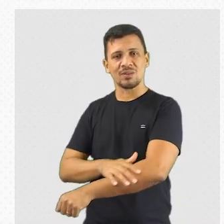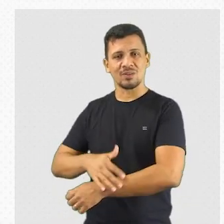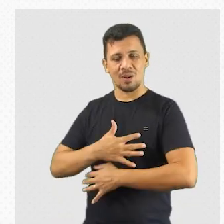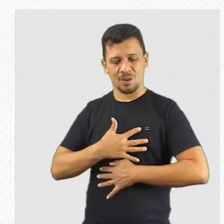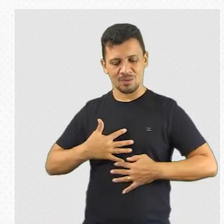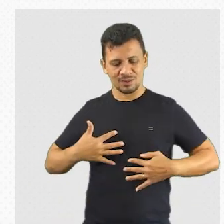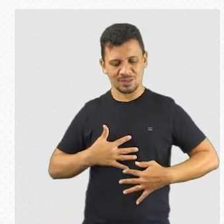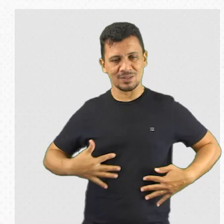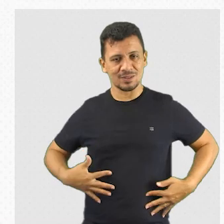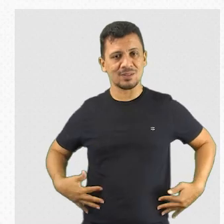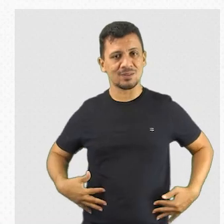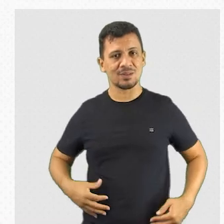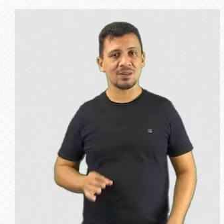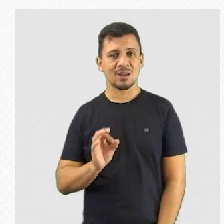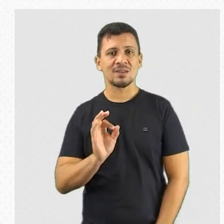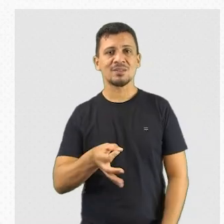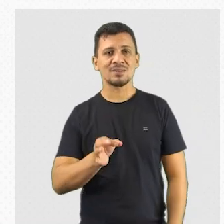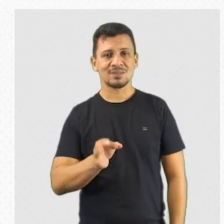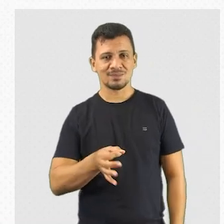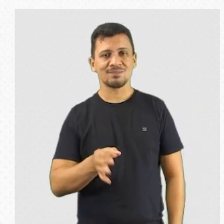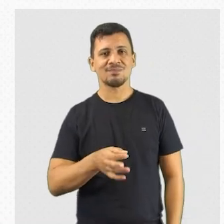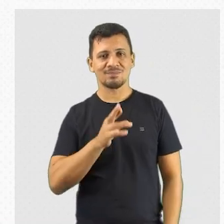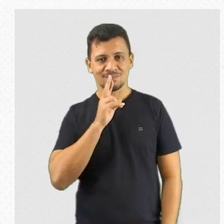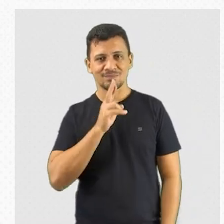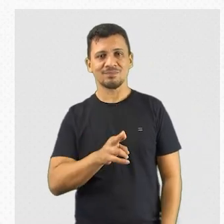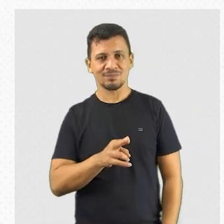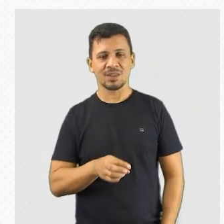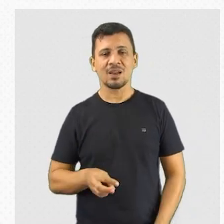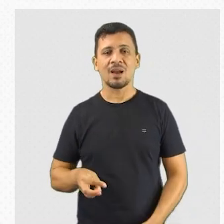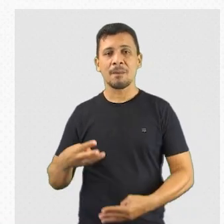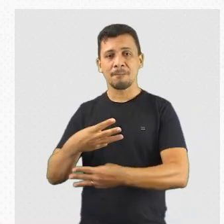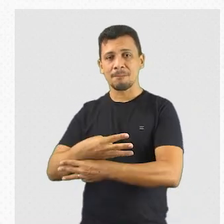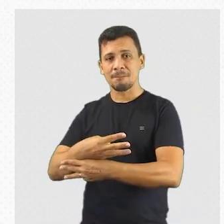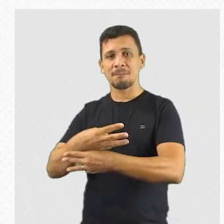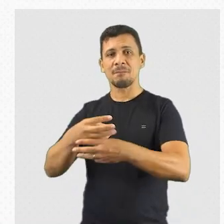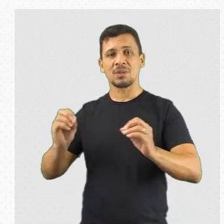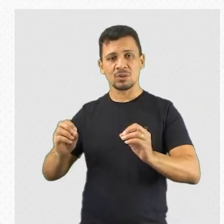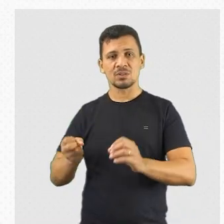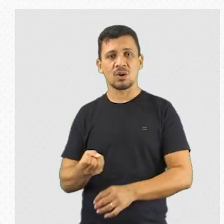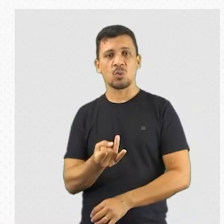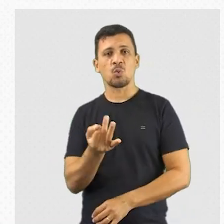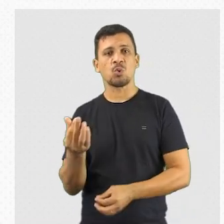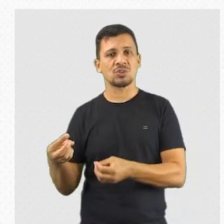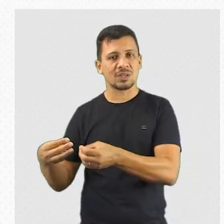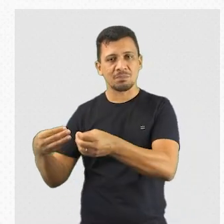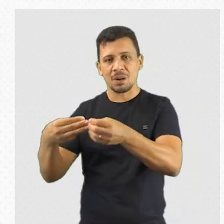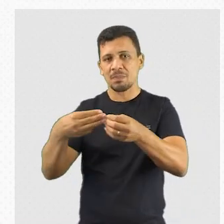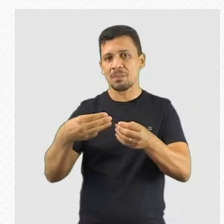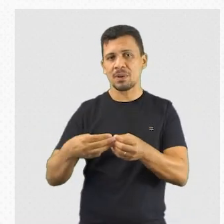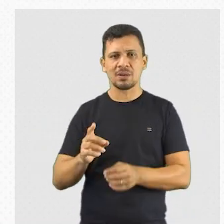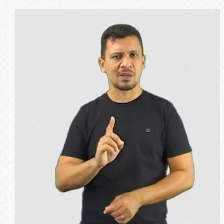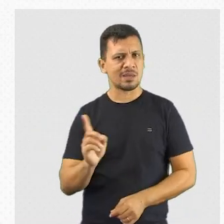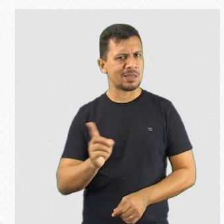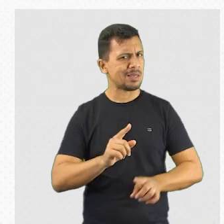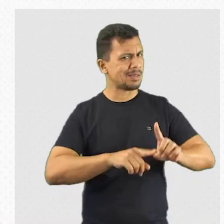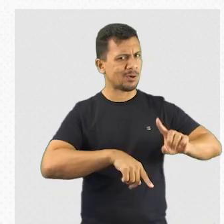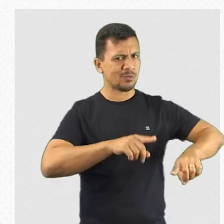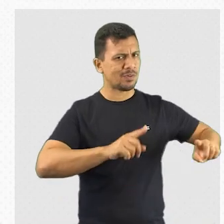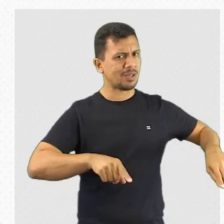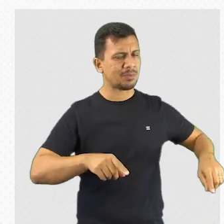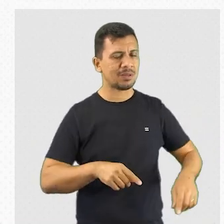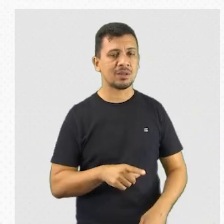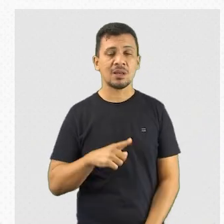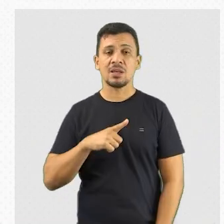correta, pessoal. A mitose é um crescimento, é a reprodução celular em quantidade e não em variabilidade. Então, eu tenho